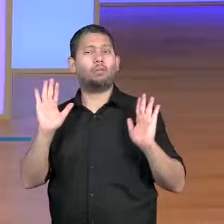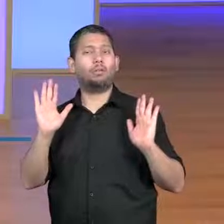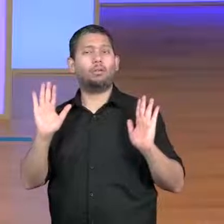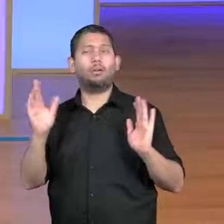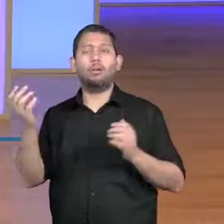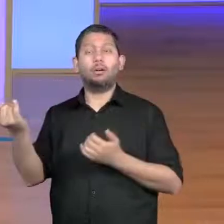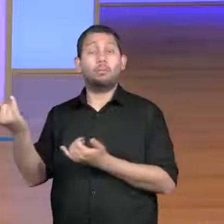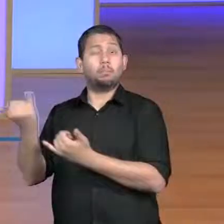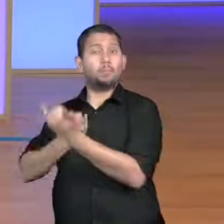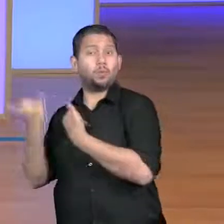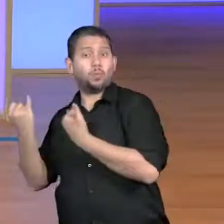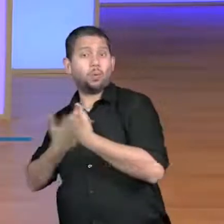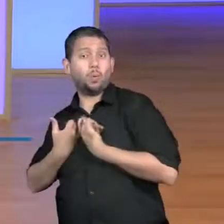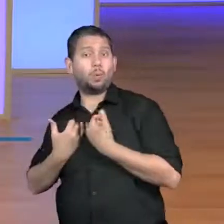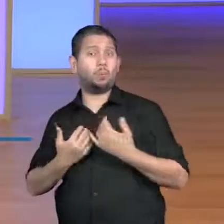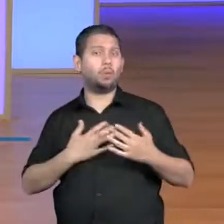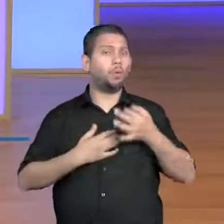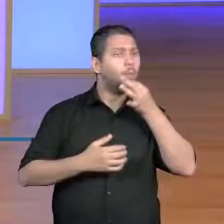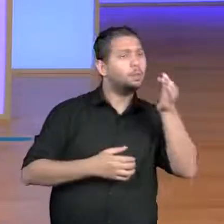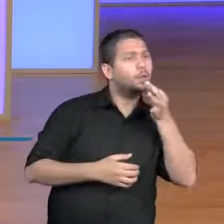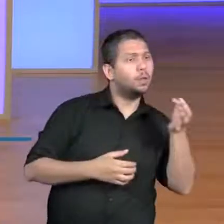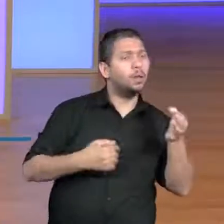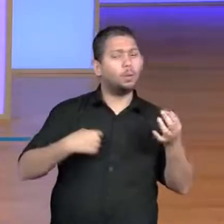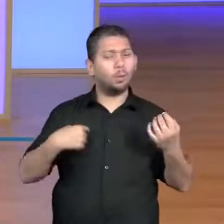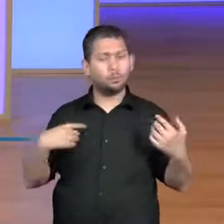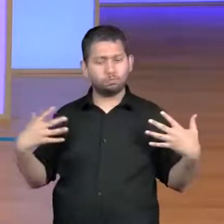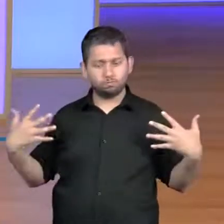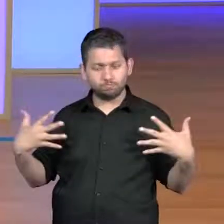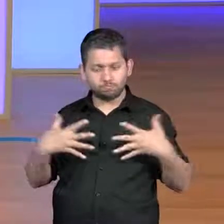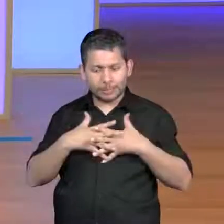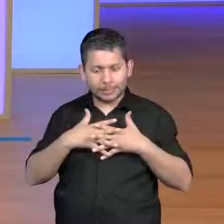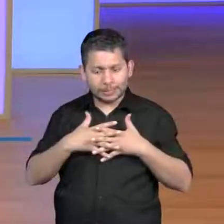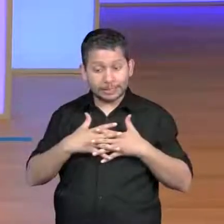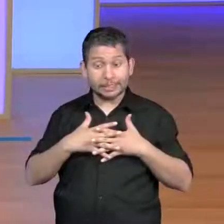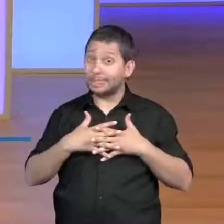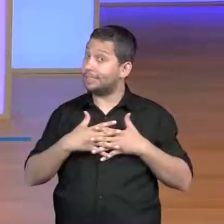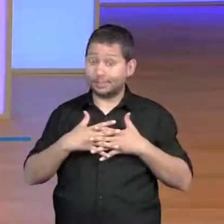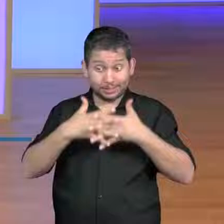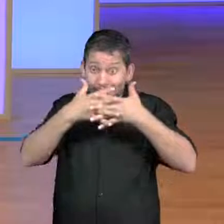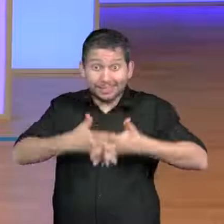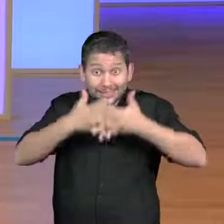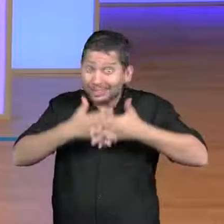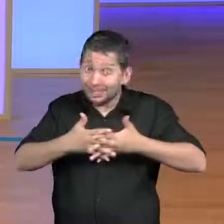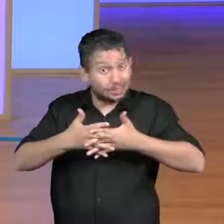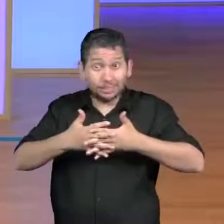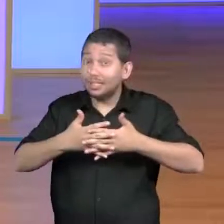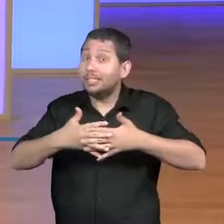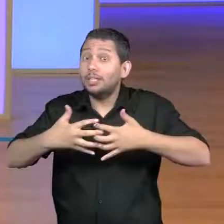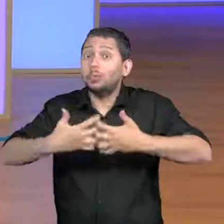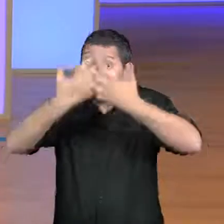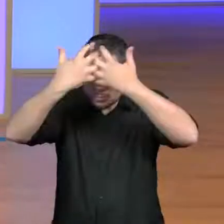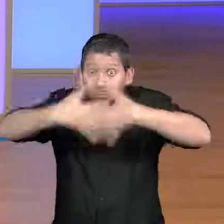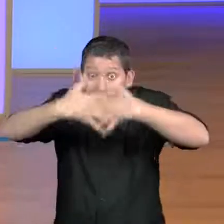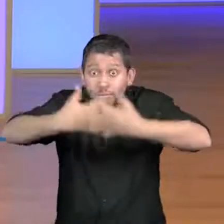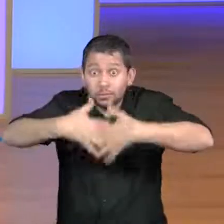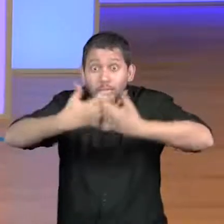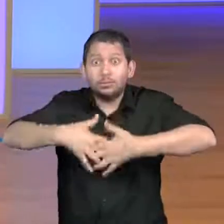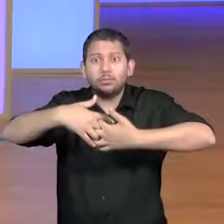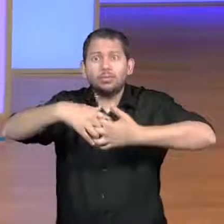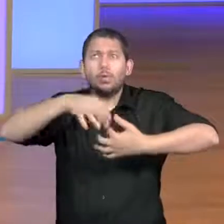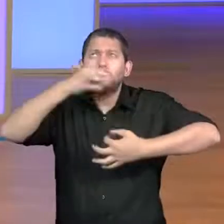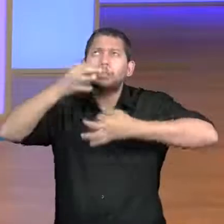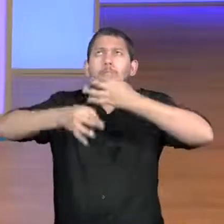que vêm e o posicionamento que a gente vai exercer sobre essa opinião. Não é, professor Seba? É